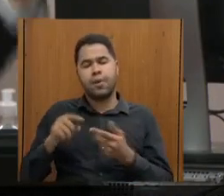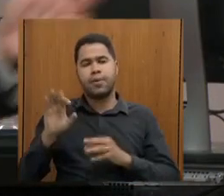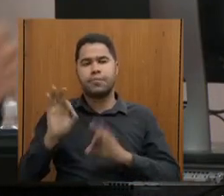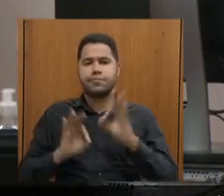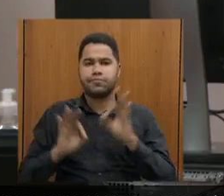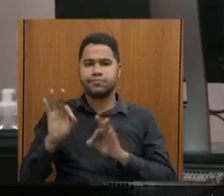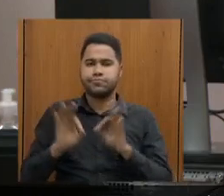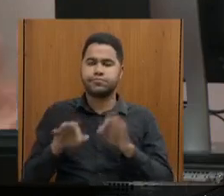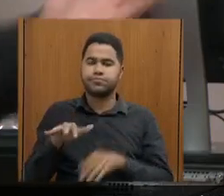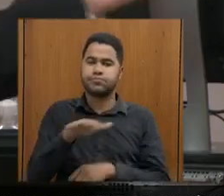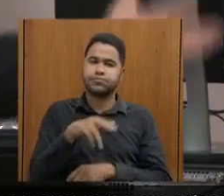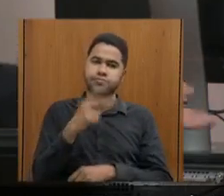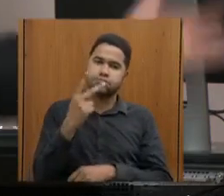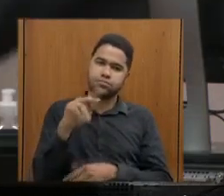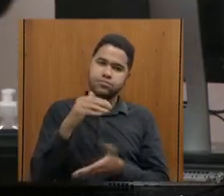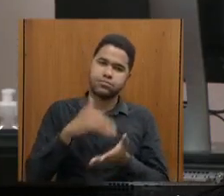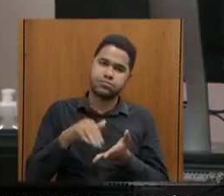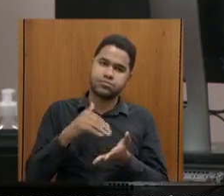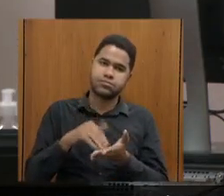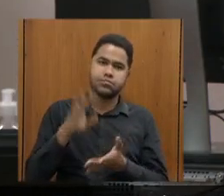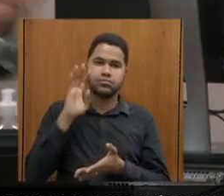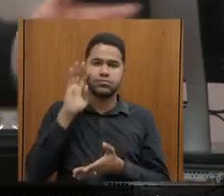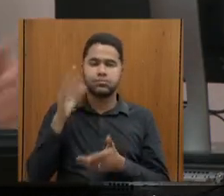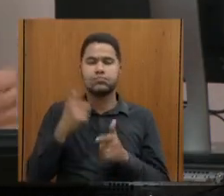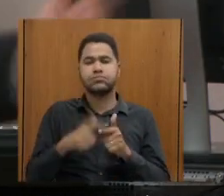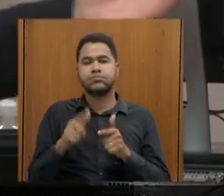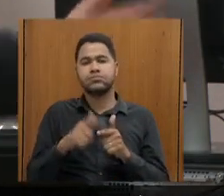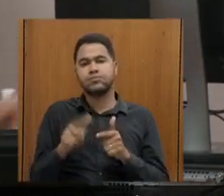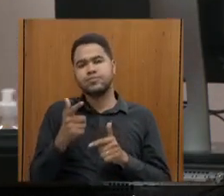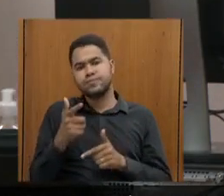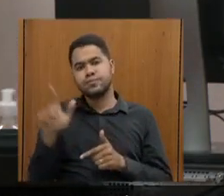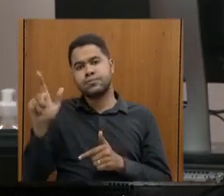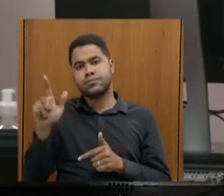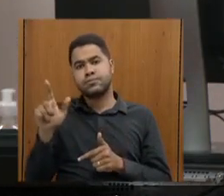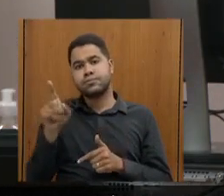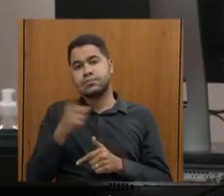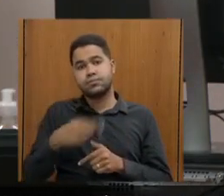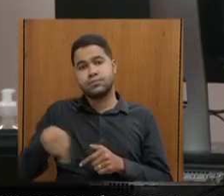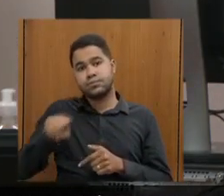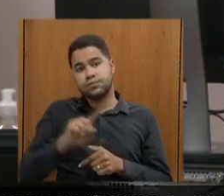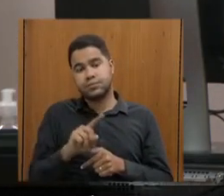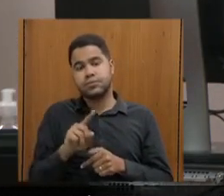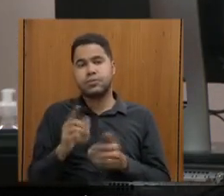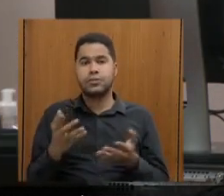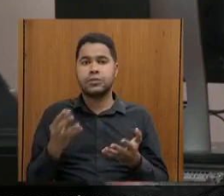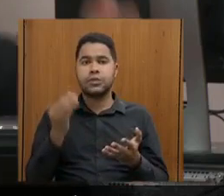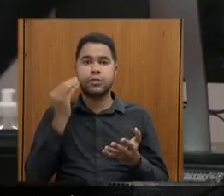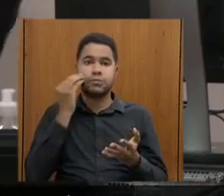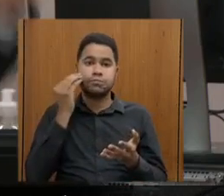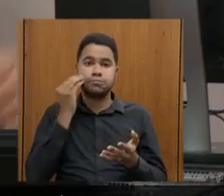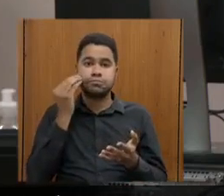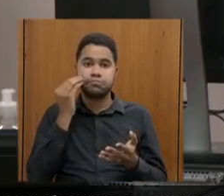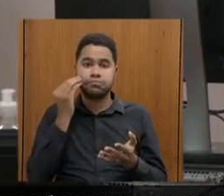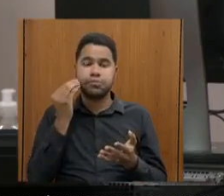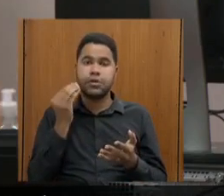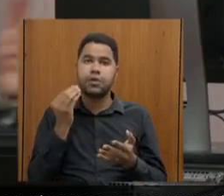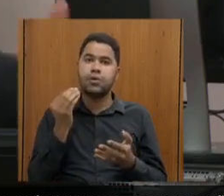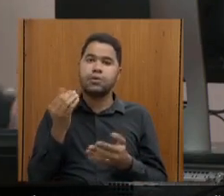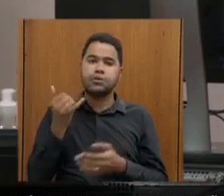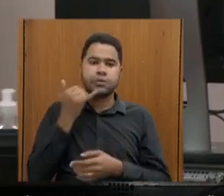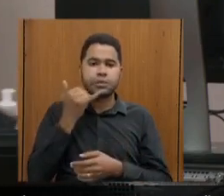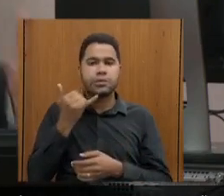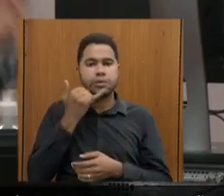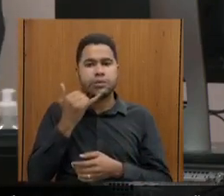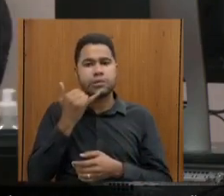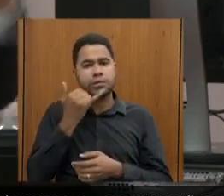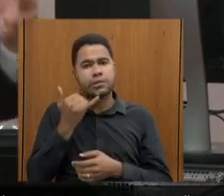tanto lá na sua secretaria para resolver problemas de outras secretarias que a gente fica buscando aí quando eu fico te ligando